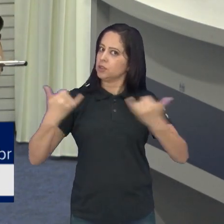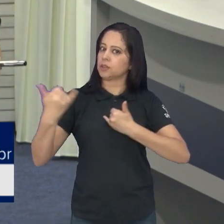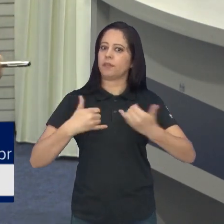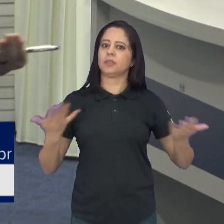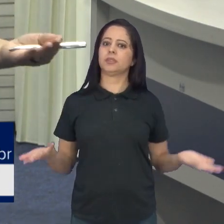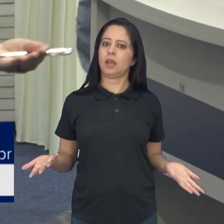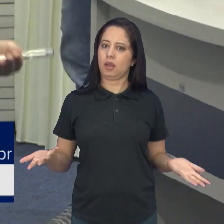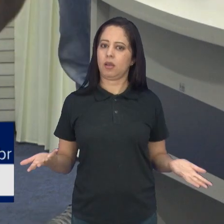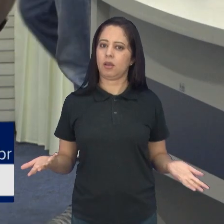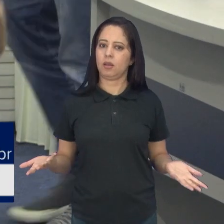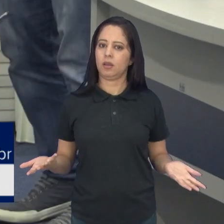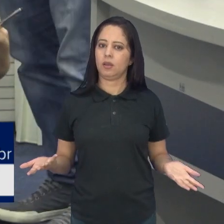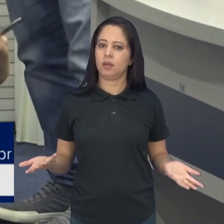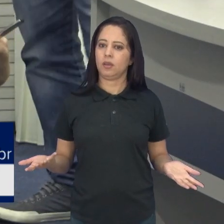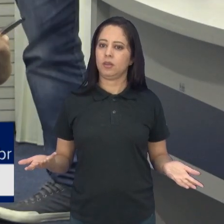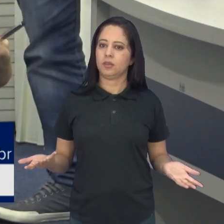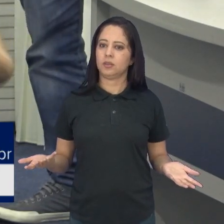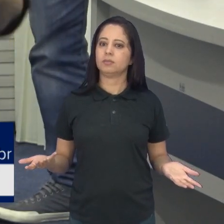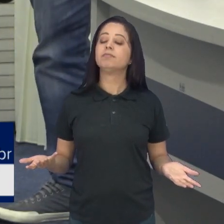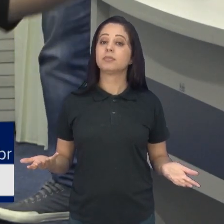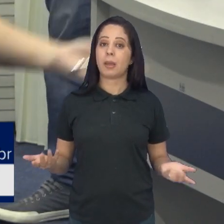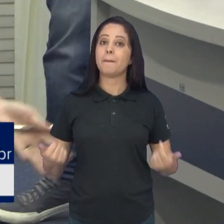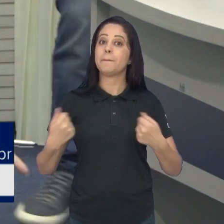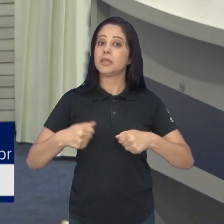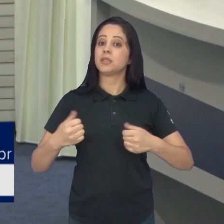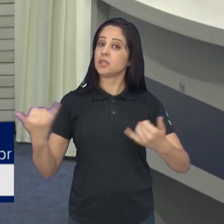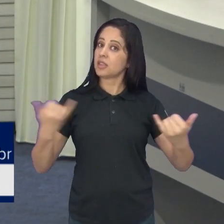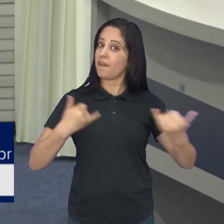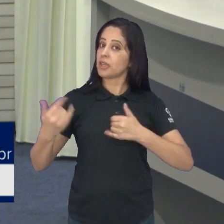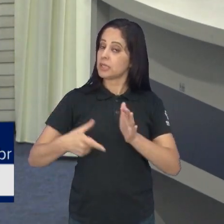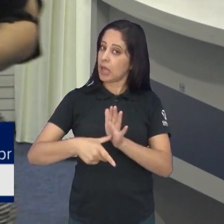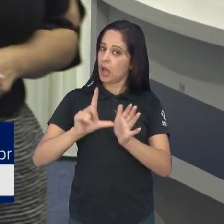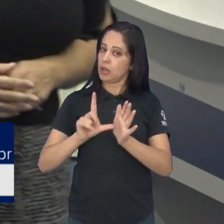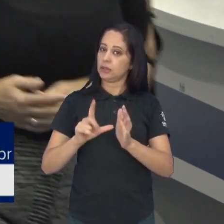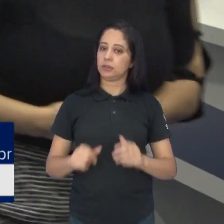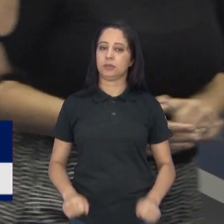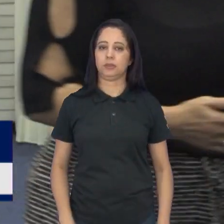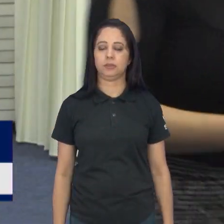previamente, né? Para a comissão e para os outros vereadores que queiram ir.